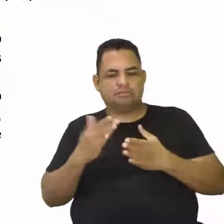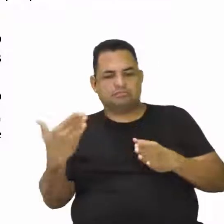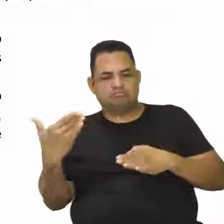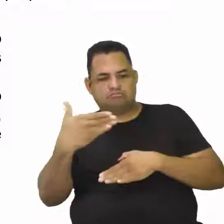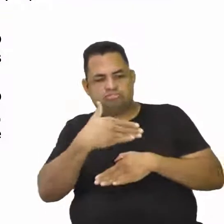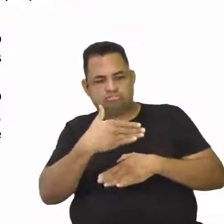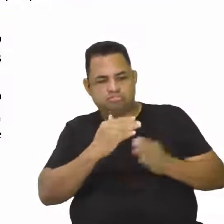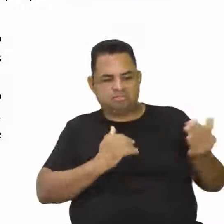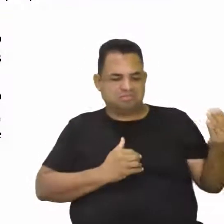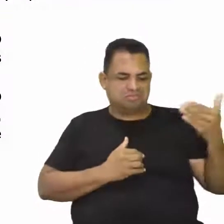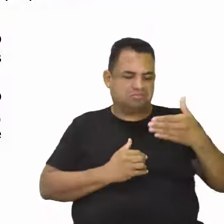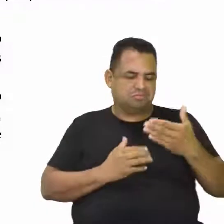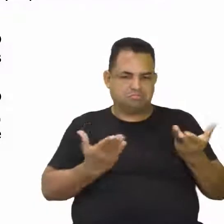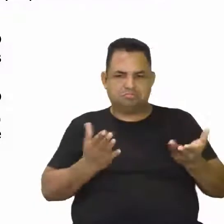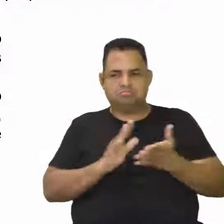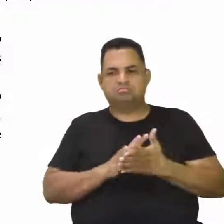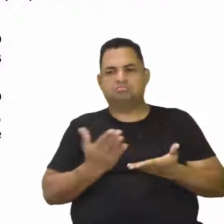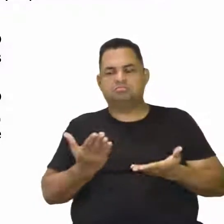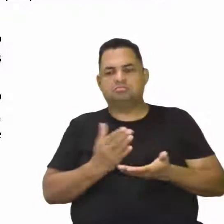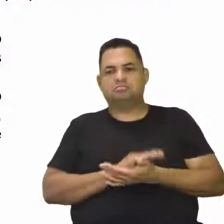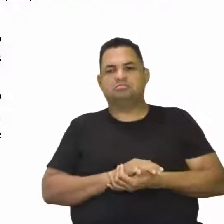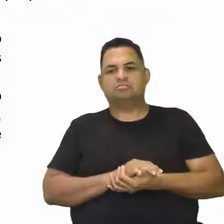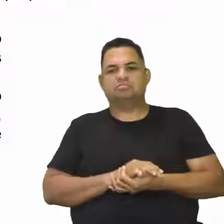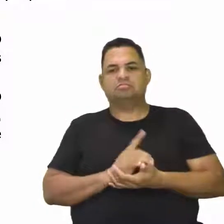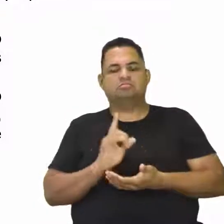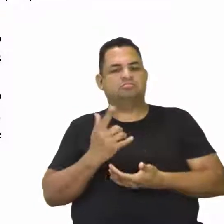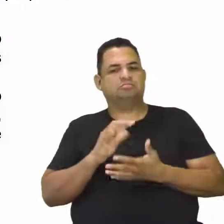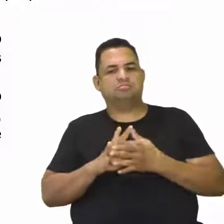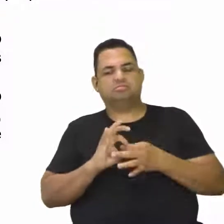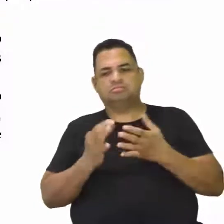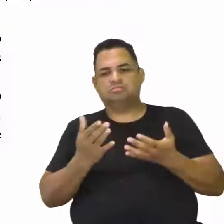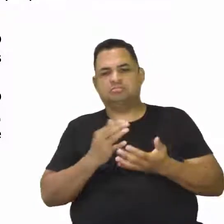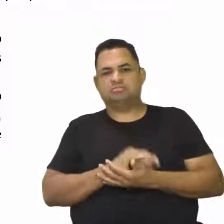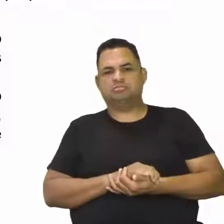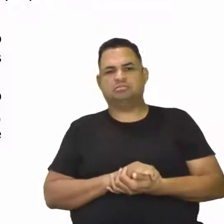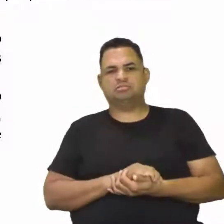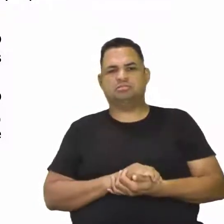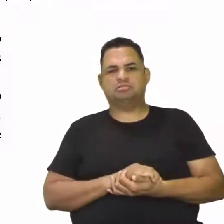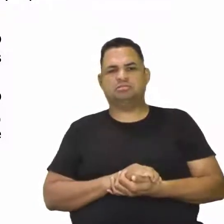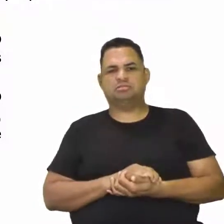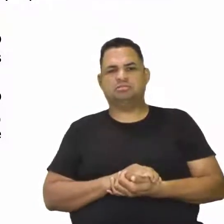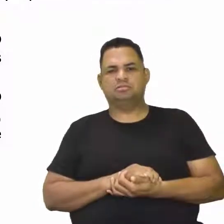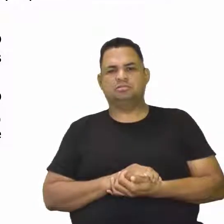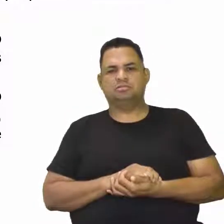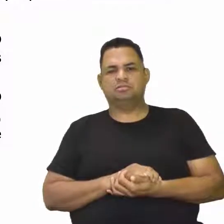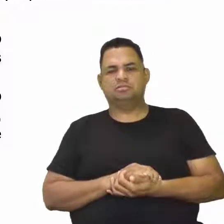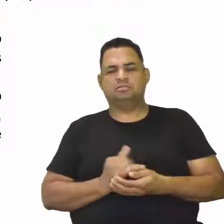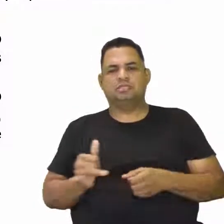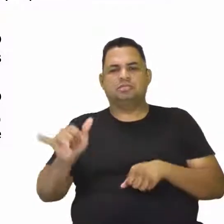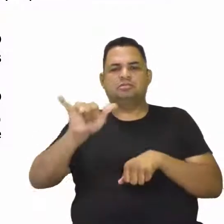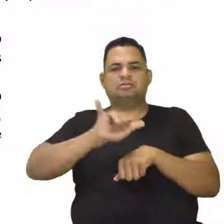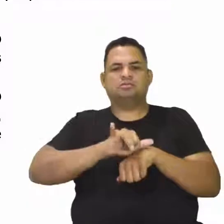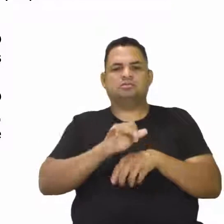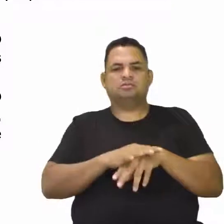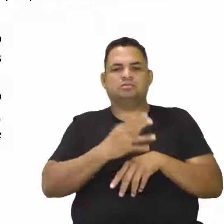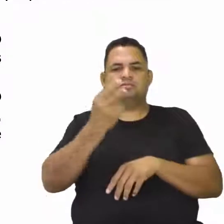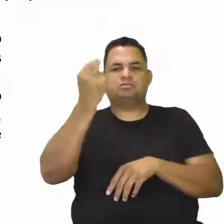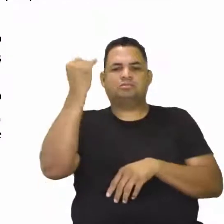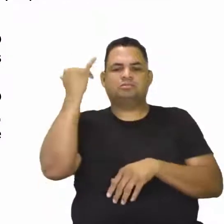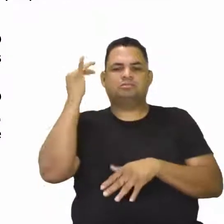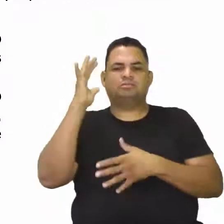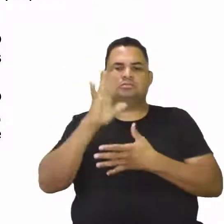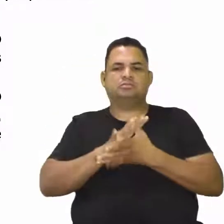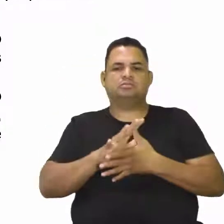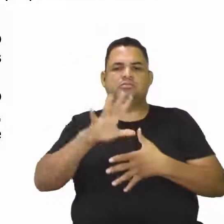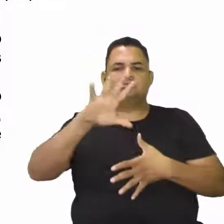país, não entra no país. Deixa o mexicano entrar, não deixa. Isso mesmo. é a sua capital, ela é a mais antiga das